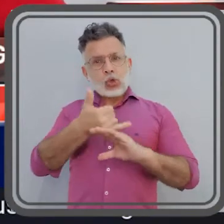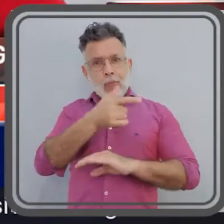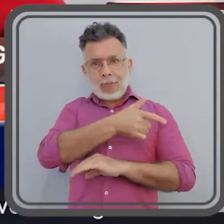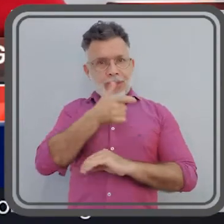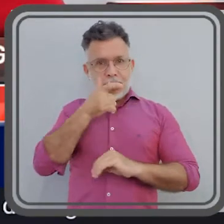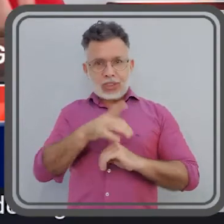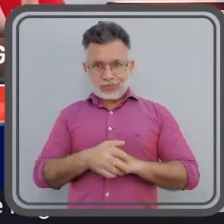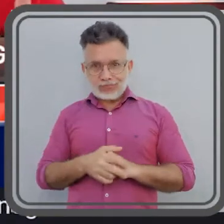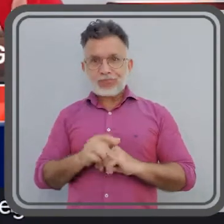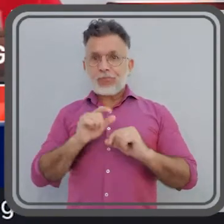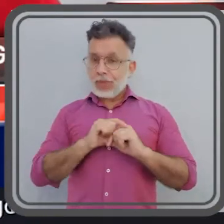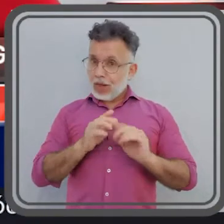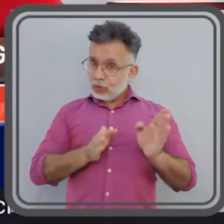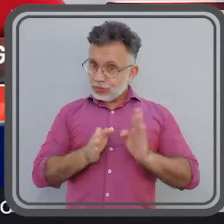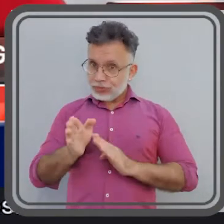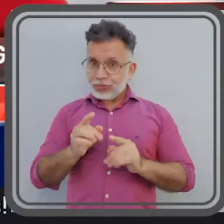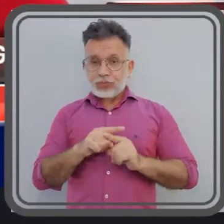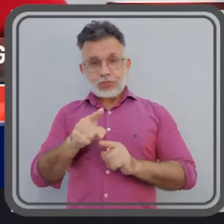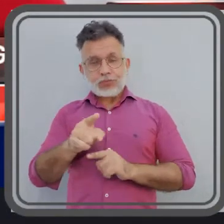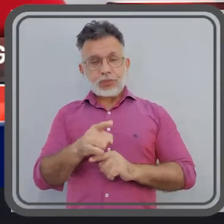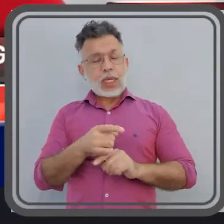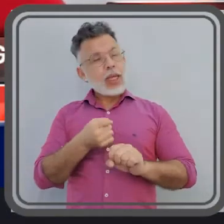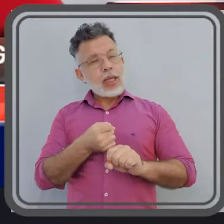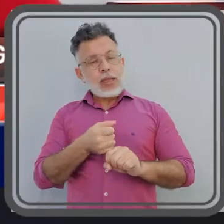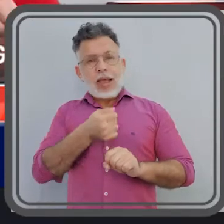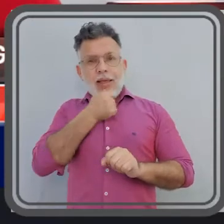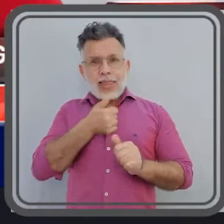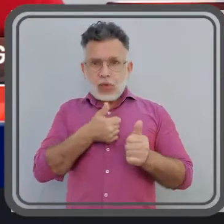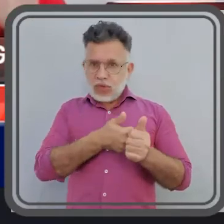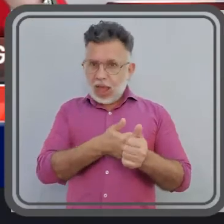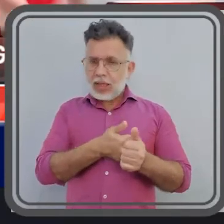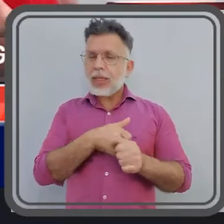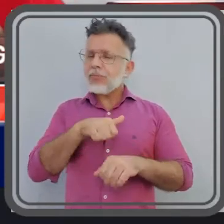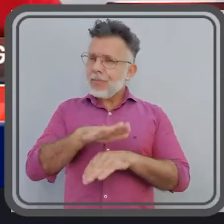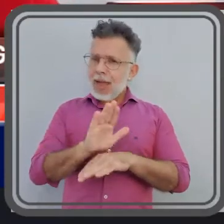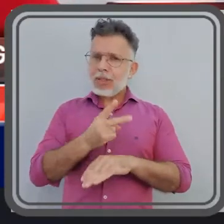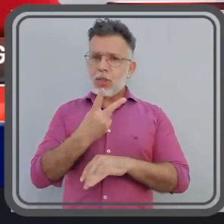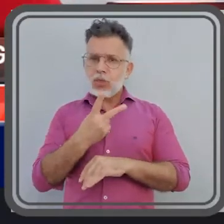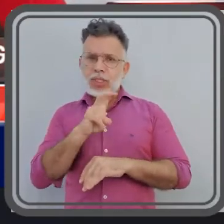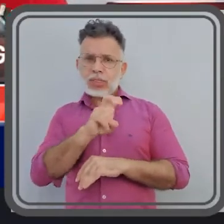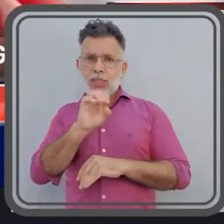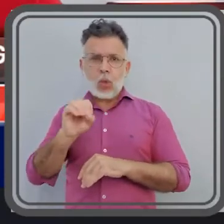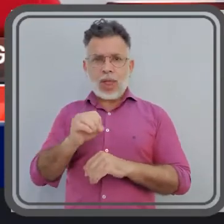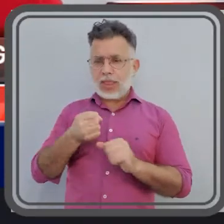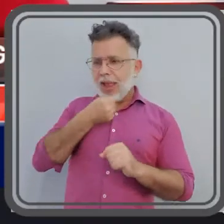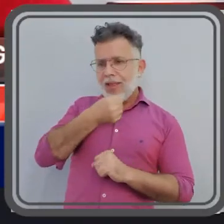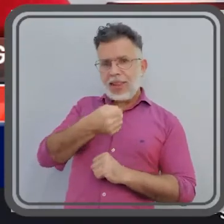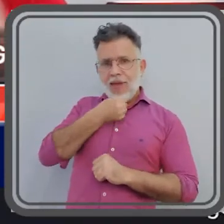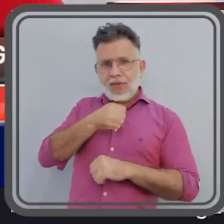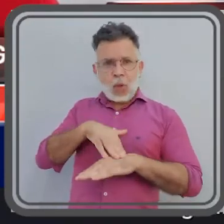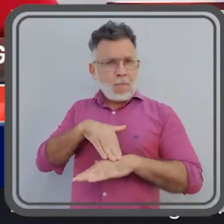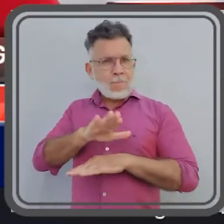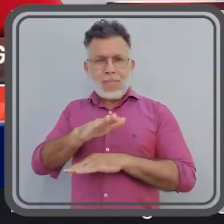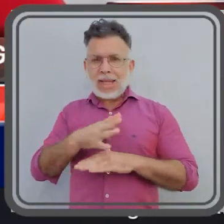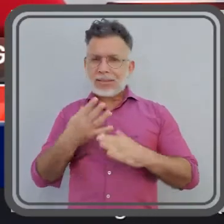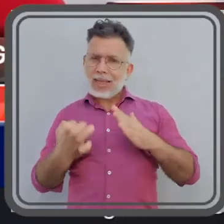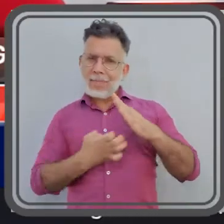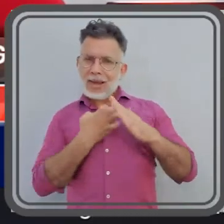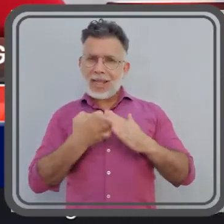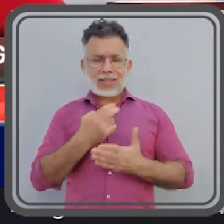né? E quem não segue, segue ainda o Intalks aí, são mais de 250 entrevistas com grandes presidentes de empresa, figuras do mercado, nomes